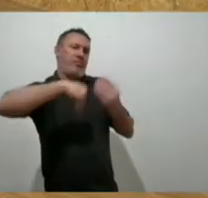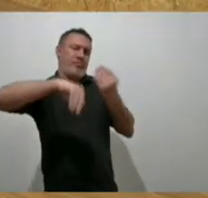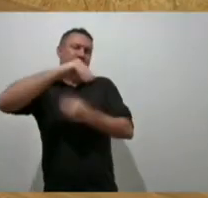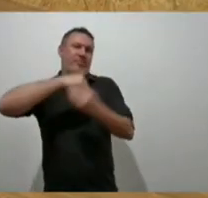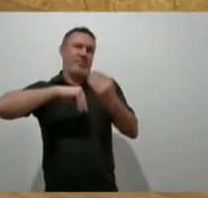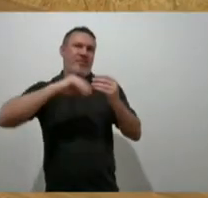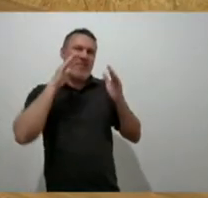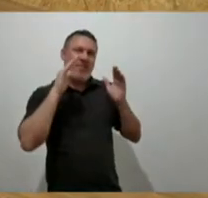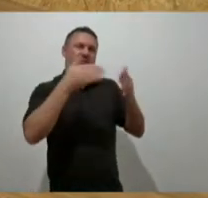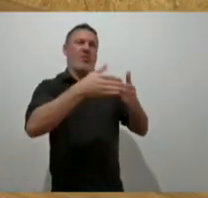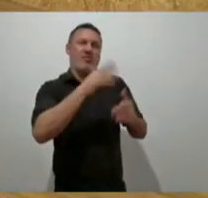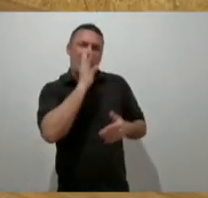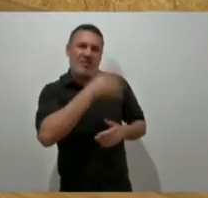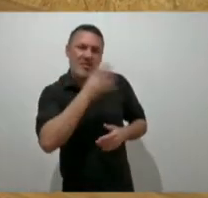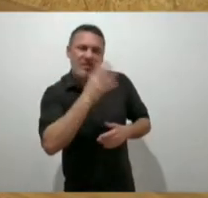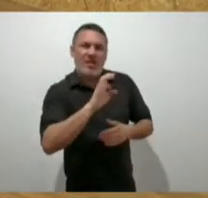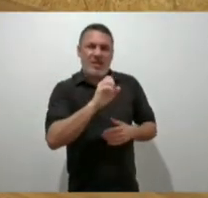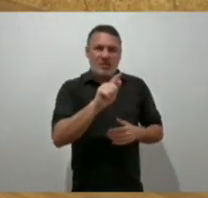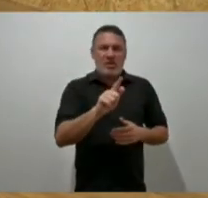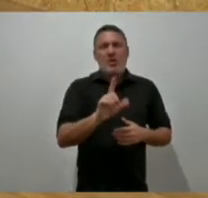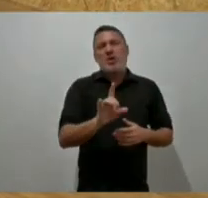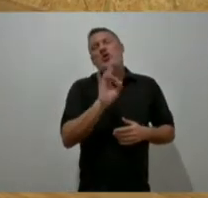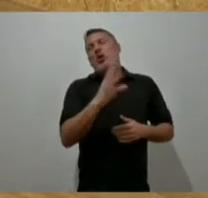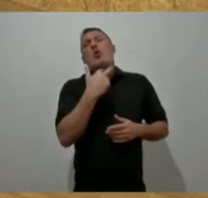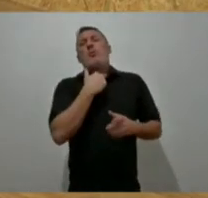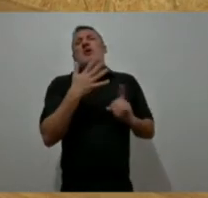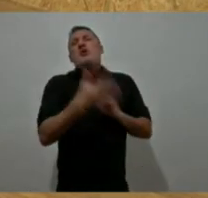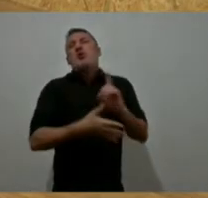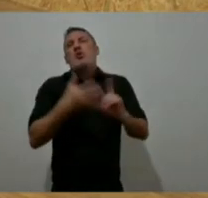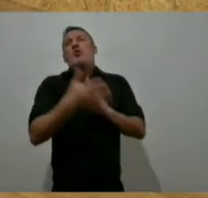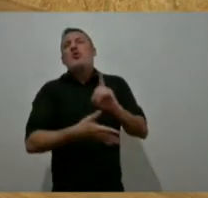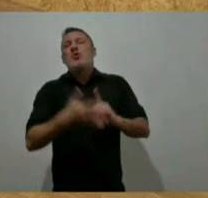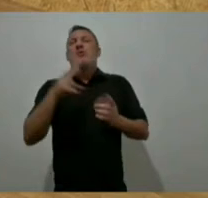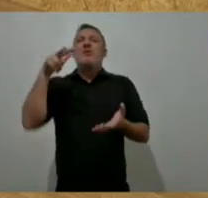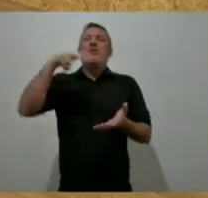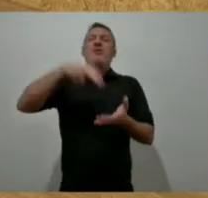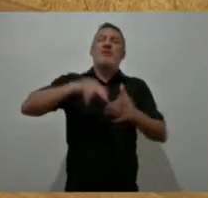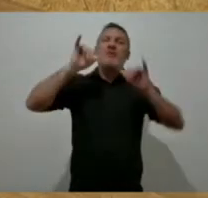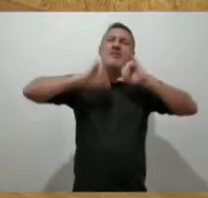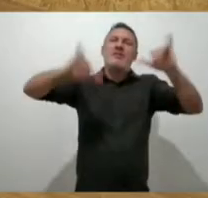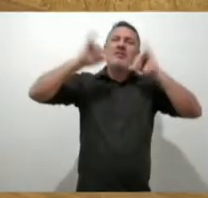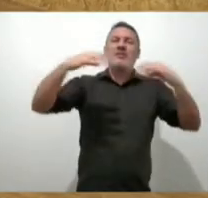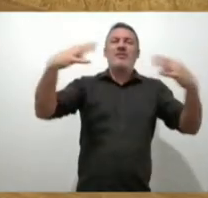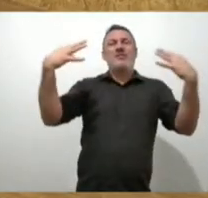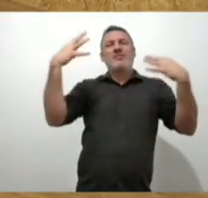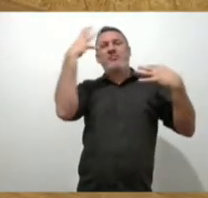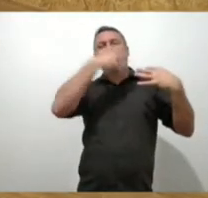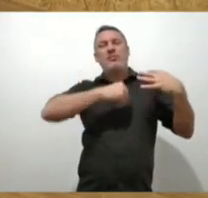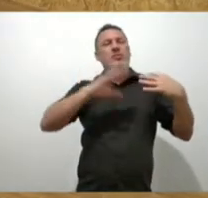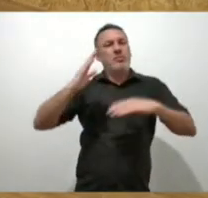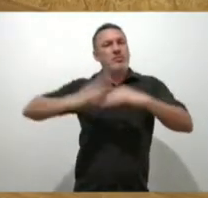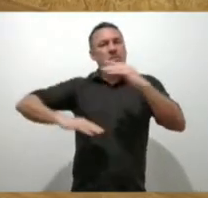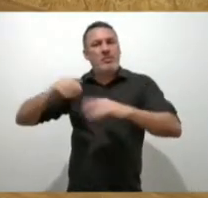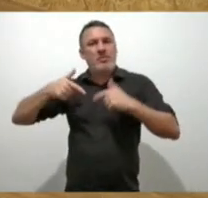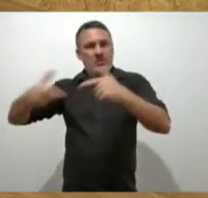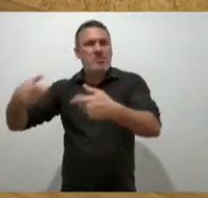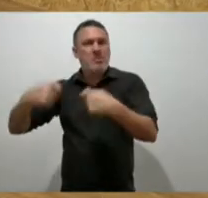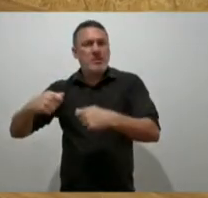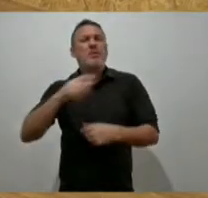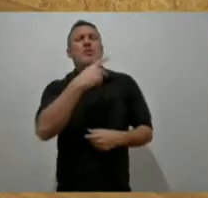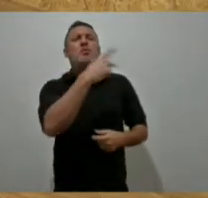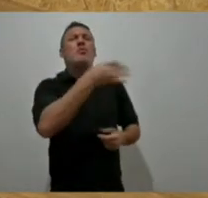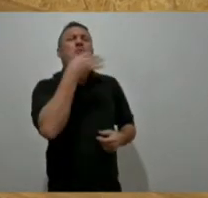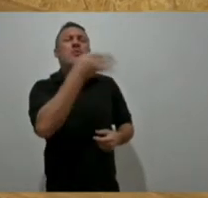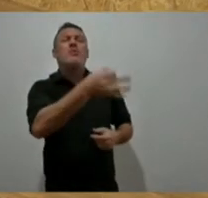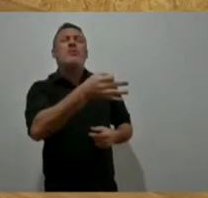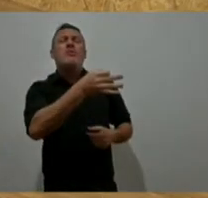não pode ficar só no discurso. Os empresários têm que colocar isso em prática. Na sua opinião, Sebastião, como que os empresários podem começar a